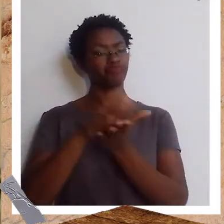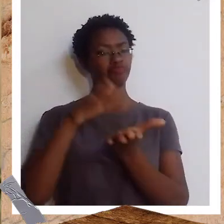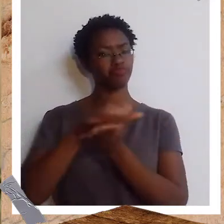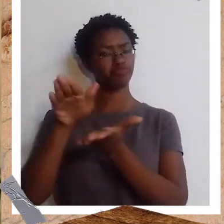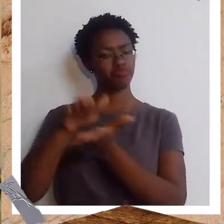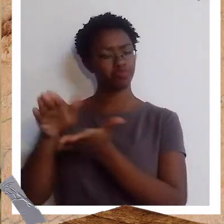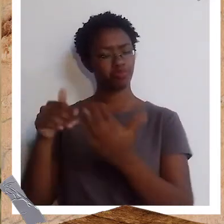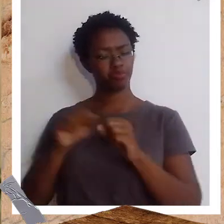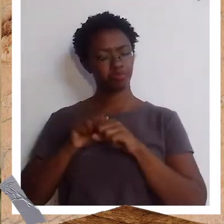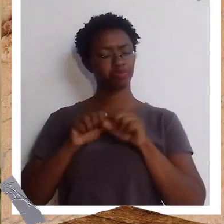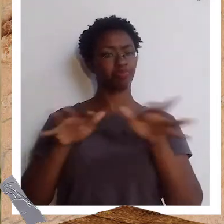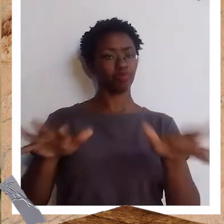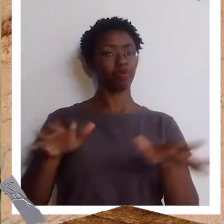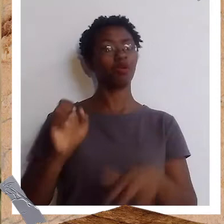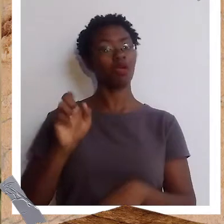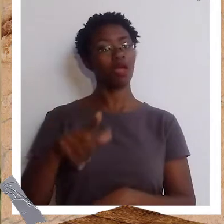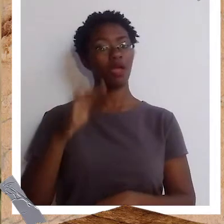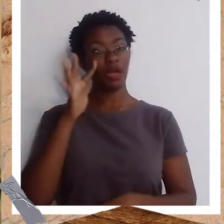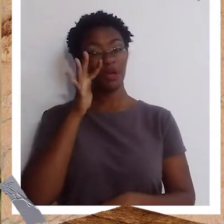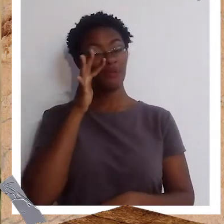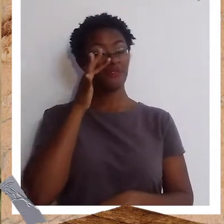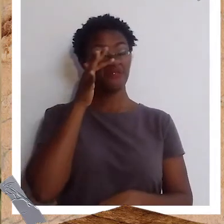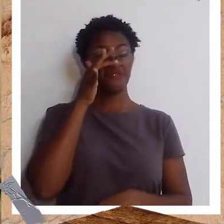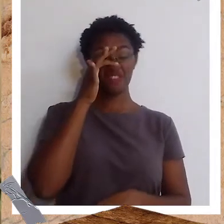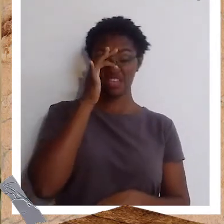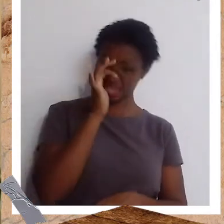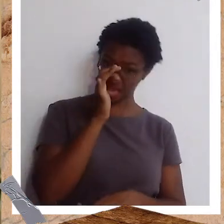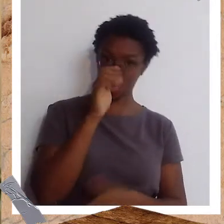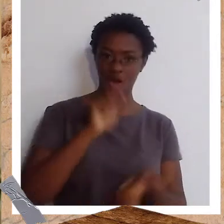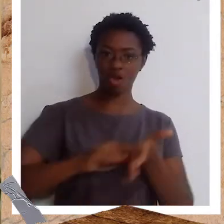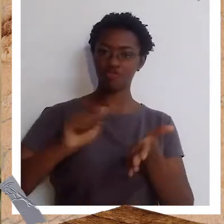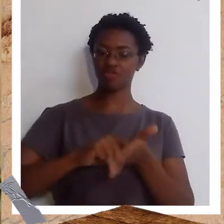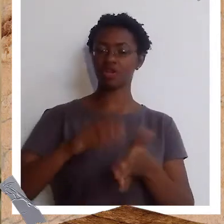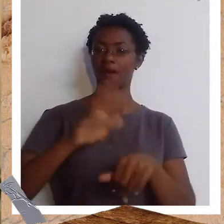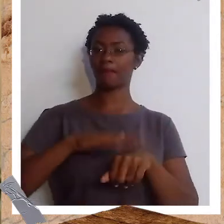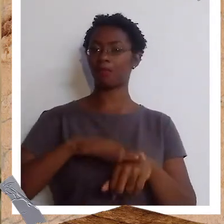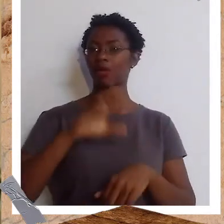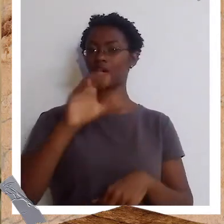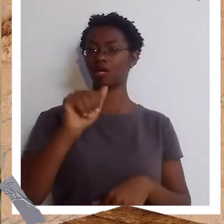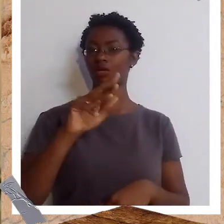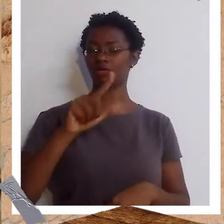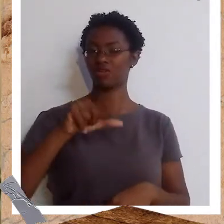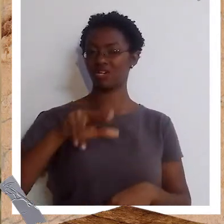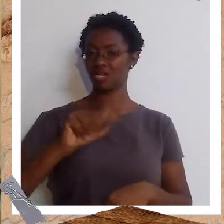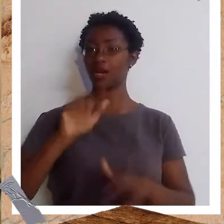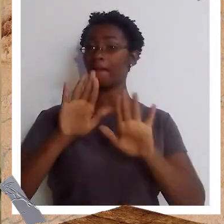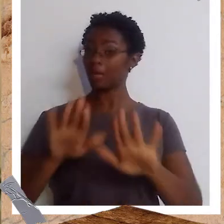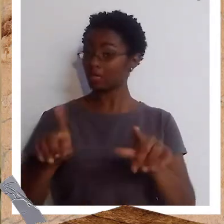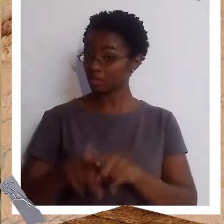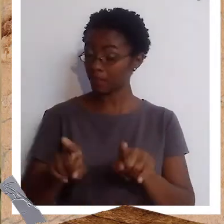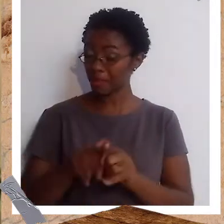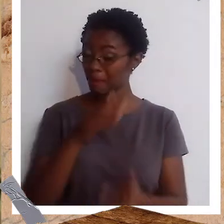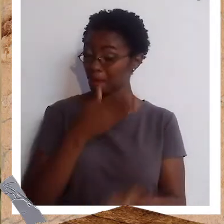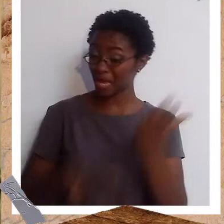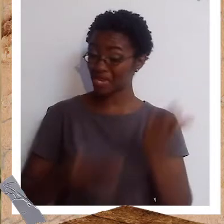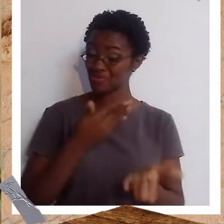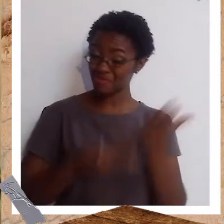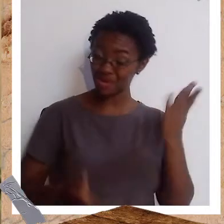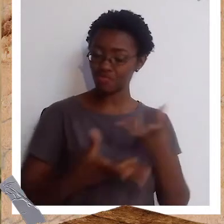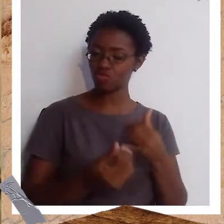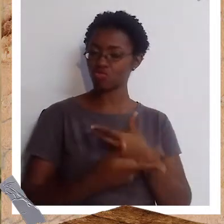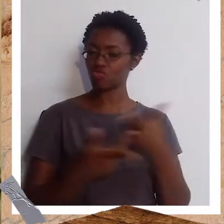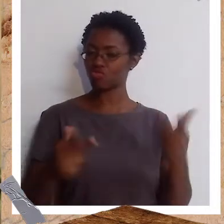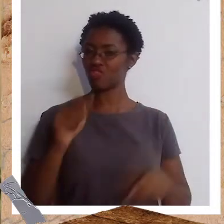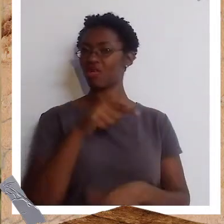é bastante fiel ao que a Carolina escreveu, mas também deixa passar muita coisa que Carolina escreveu. Um dos pontos que o